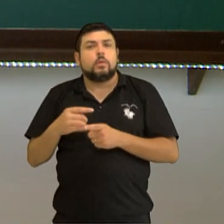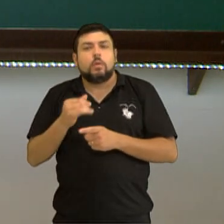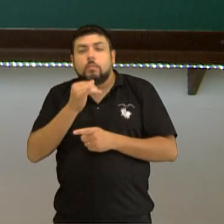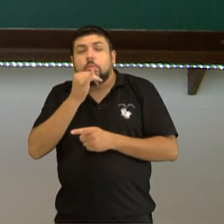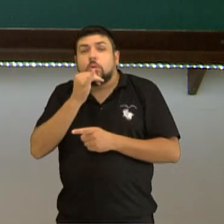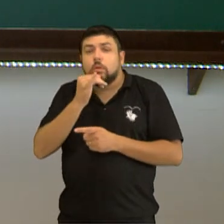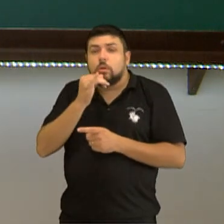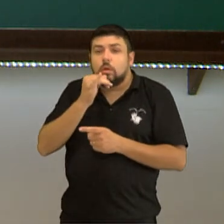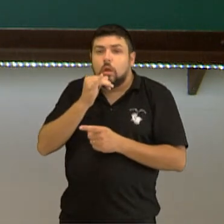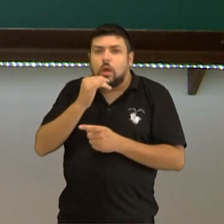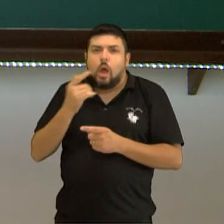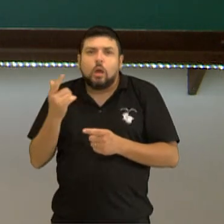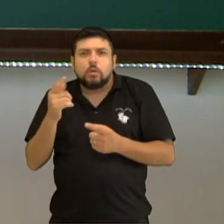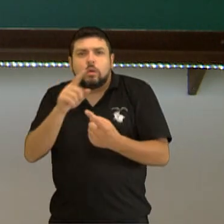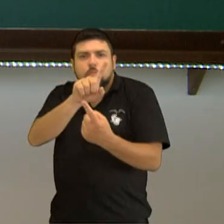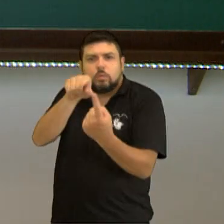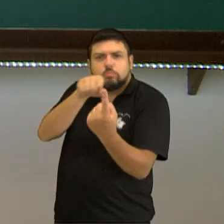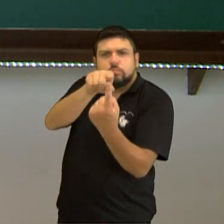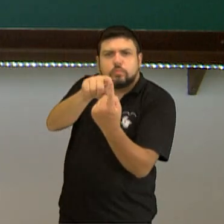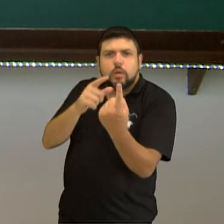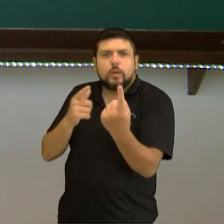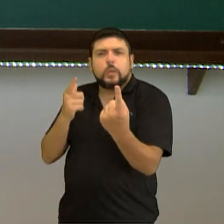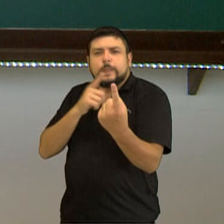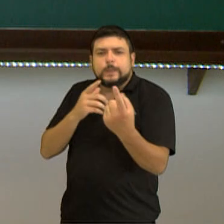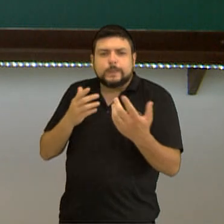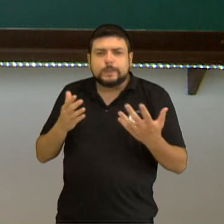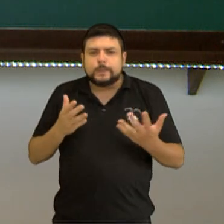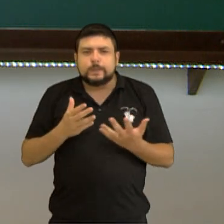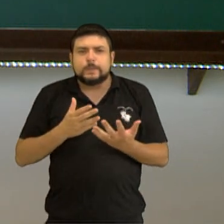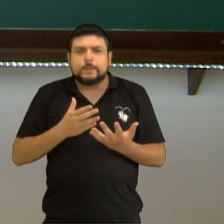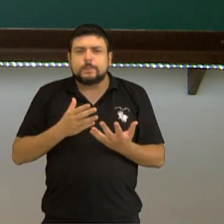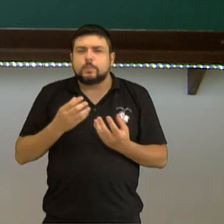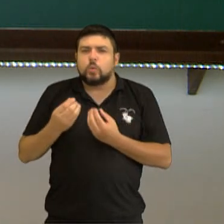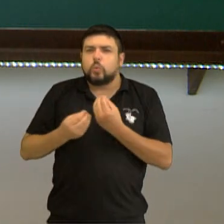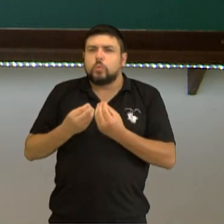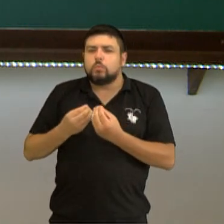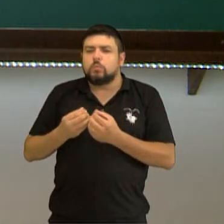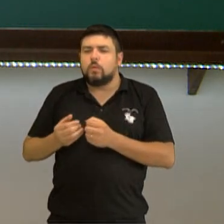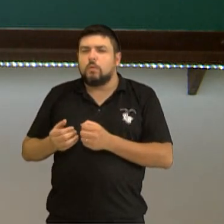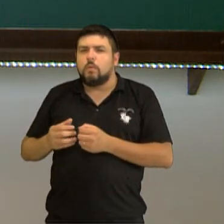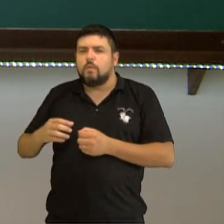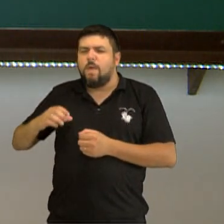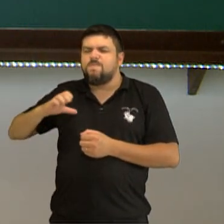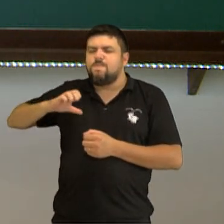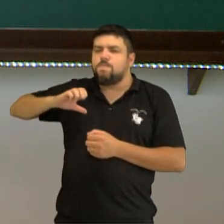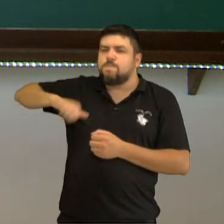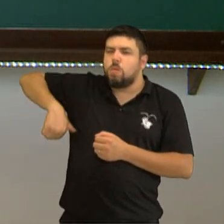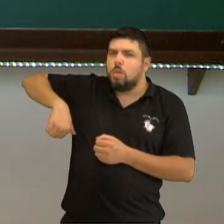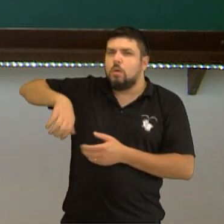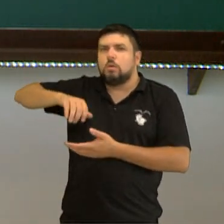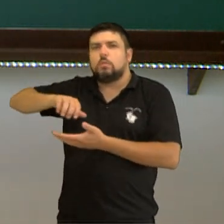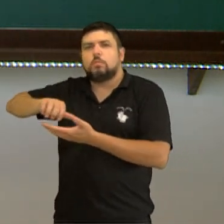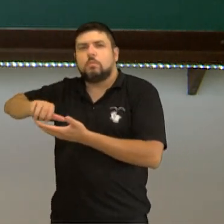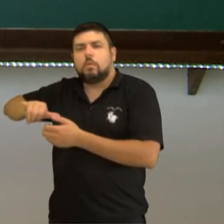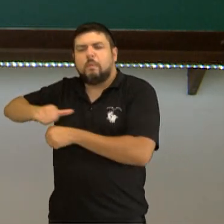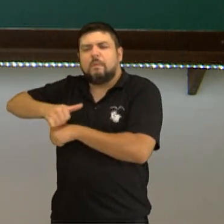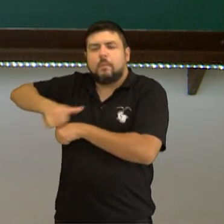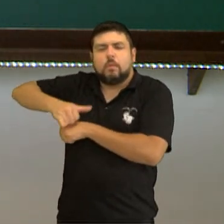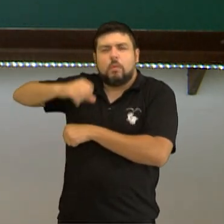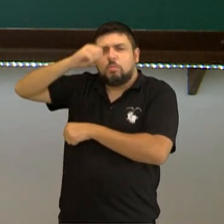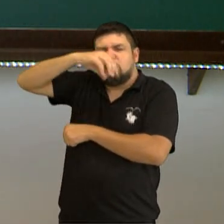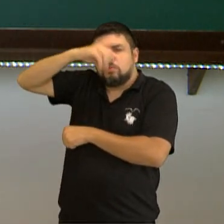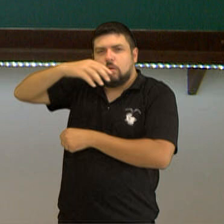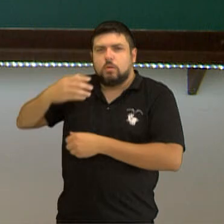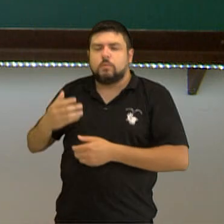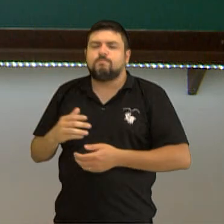fim, eles não eram os meios mais éticos, digamos assim, dentro de uma moralidade, tá certo?